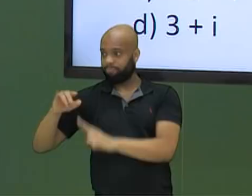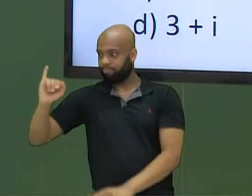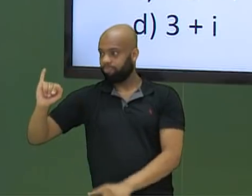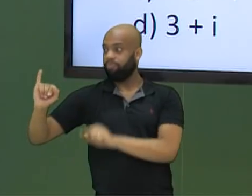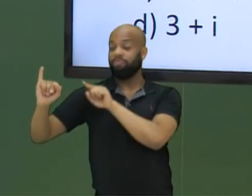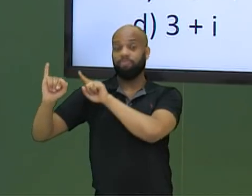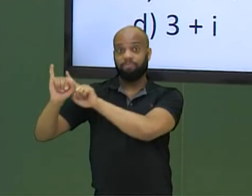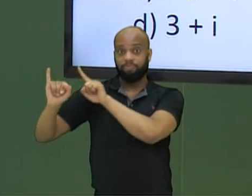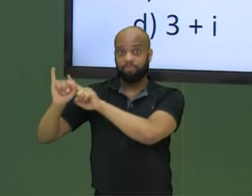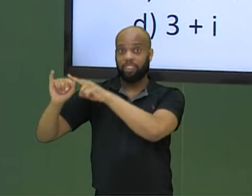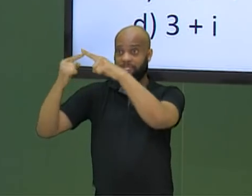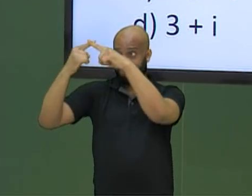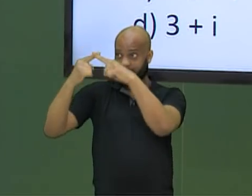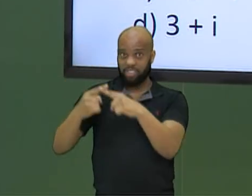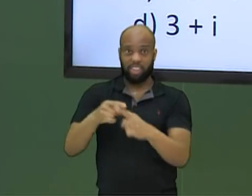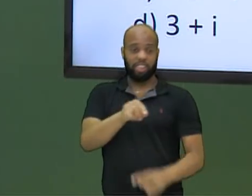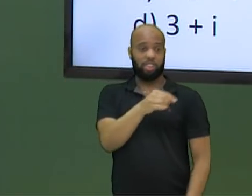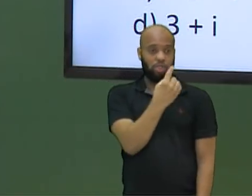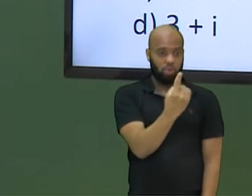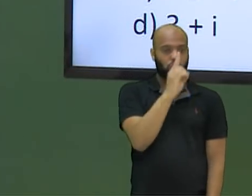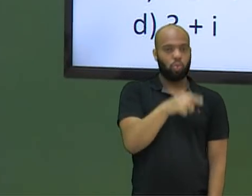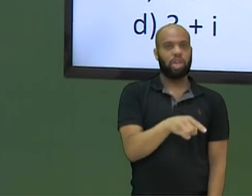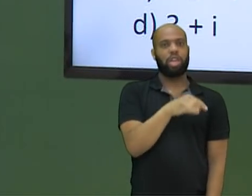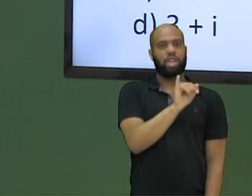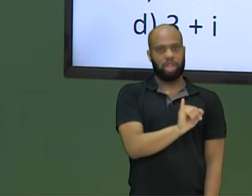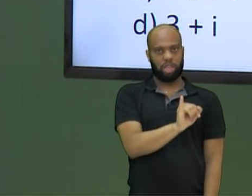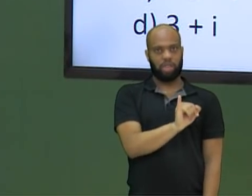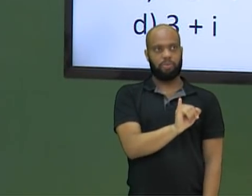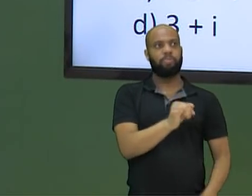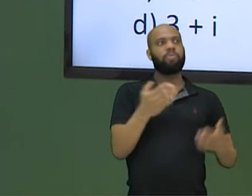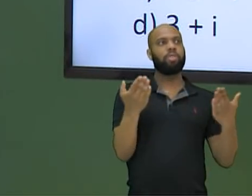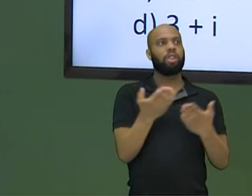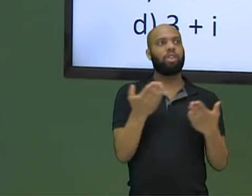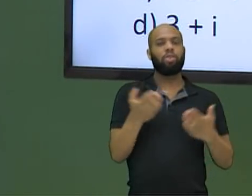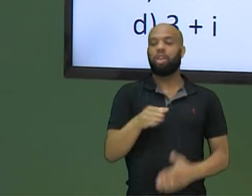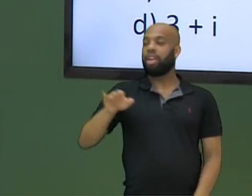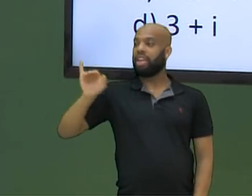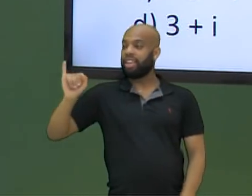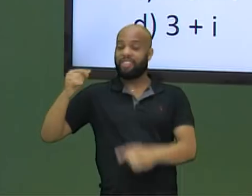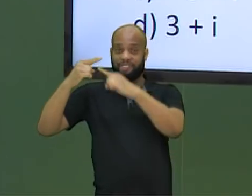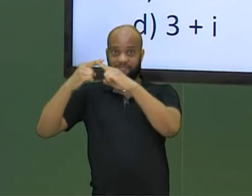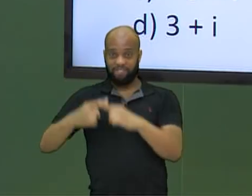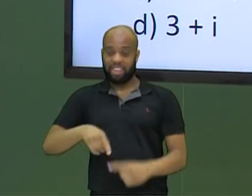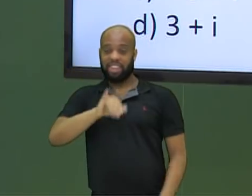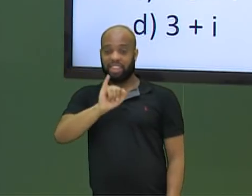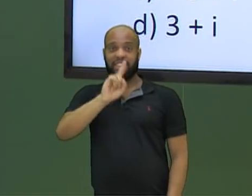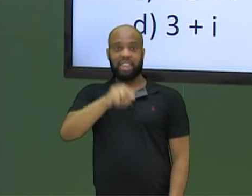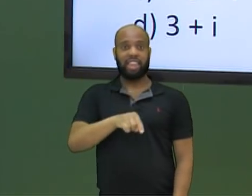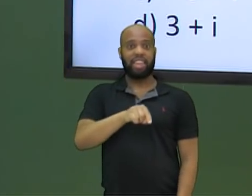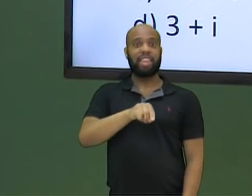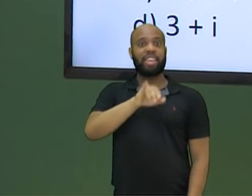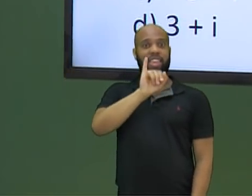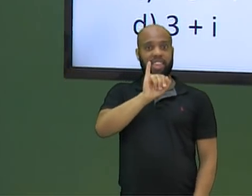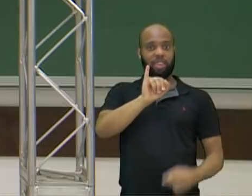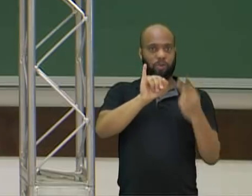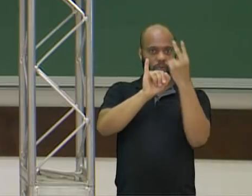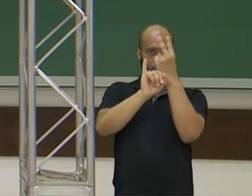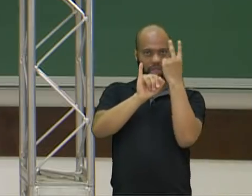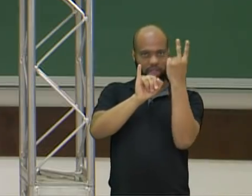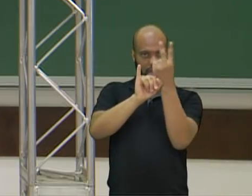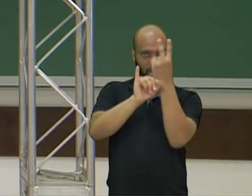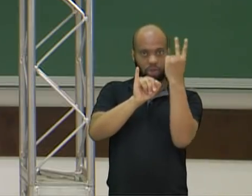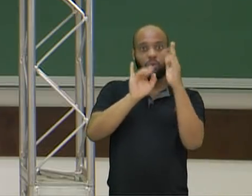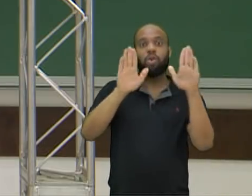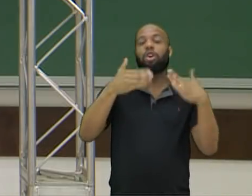vezes 1 é i. I vezes i é i ao quadrado. Deixo indicado que o i ao quadrado